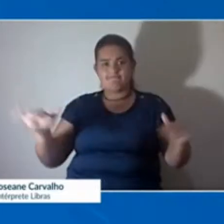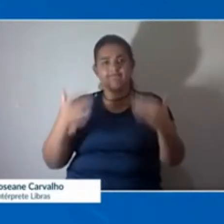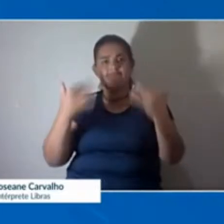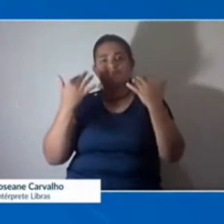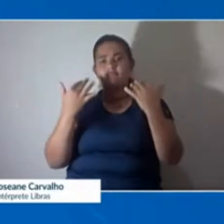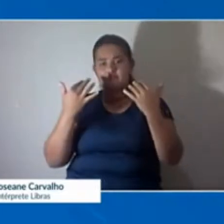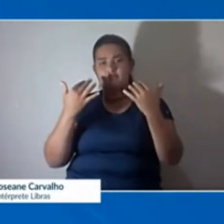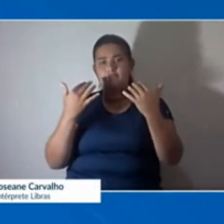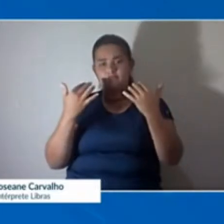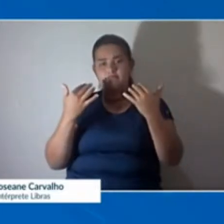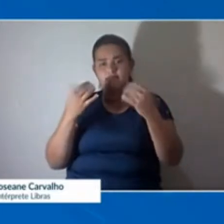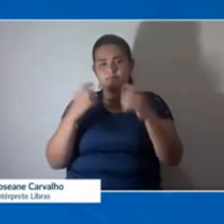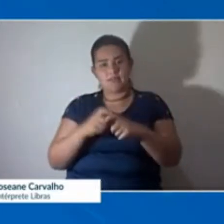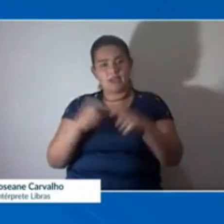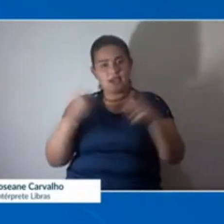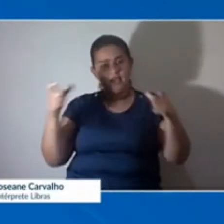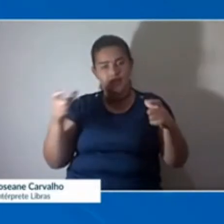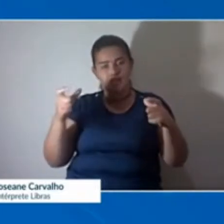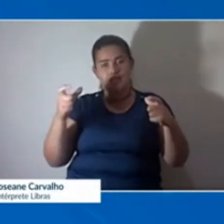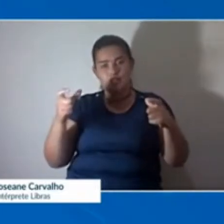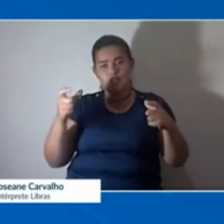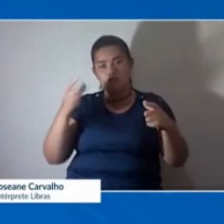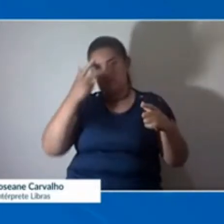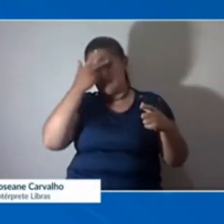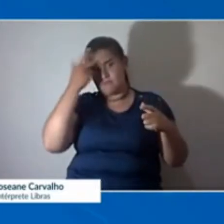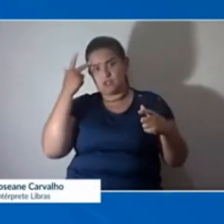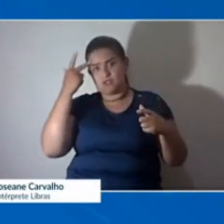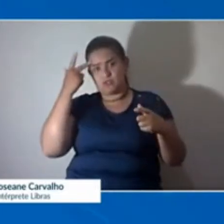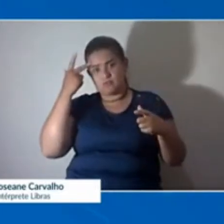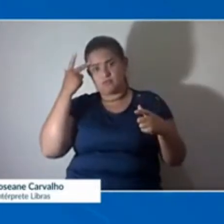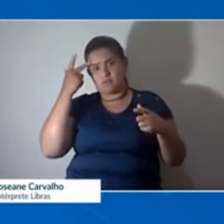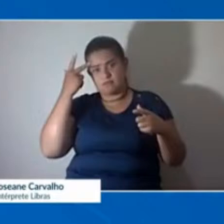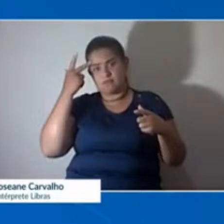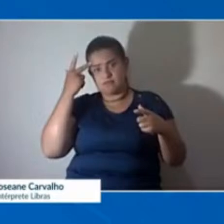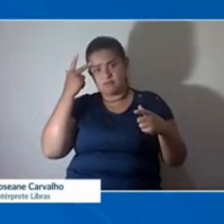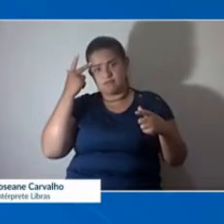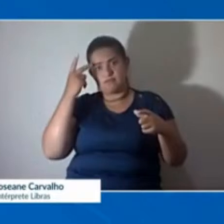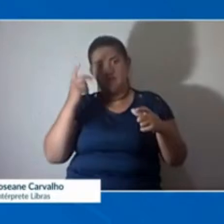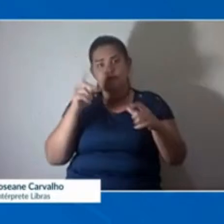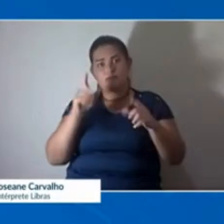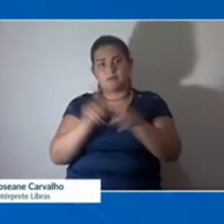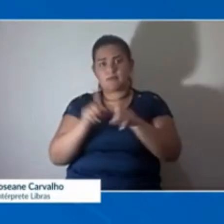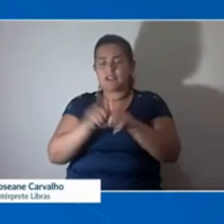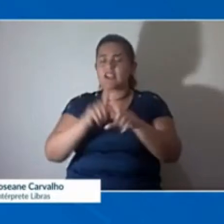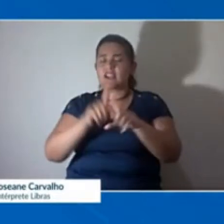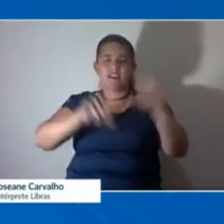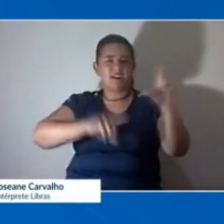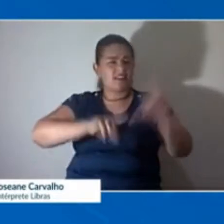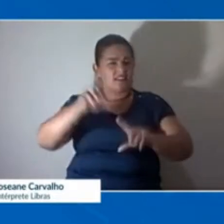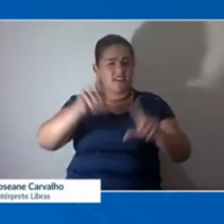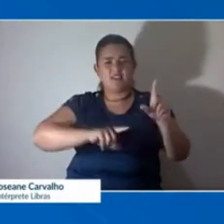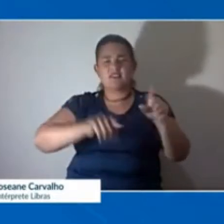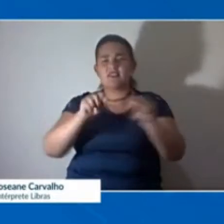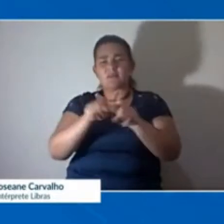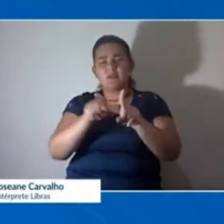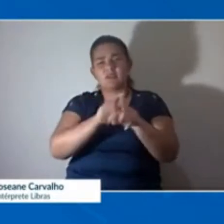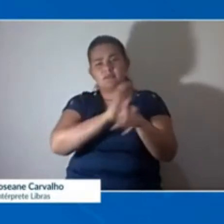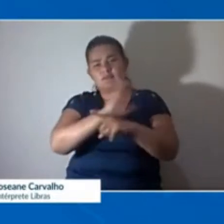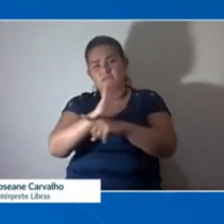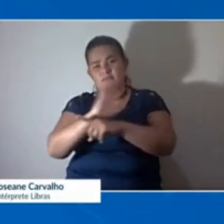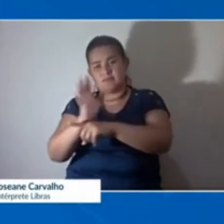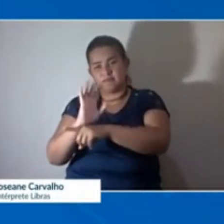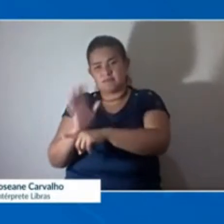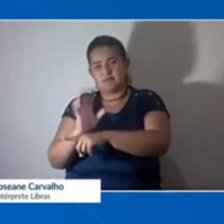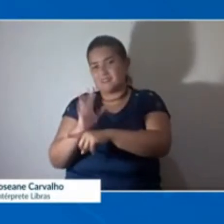pela grande massa, né, por esses grandes veículos de streaming e de cinema, invisibilizam,